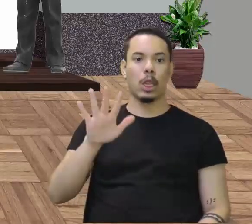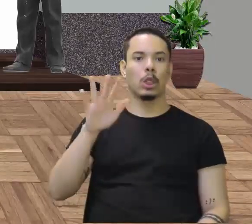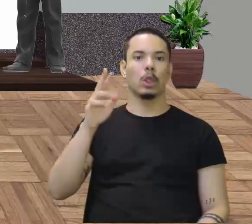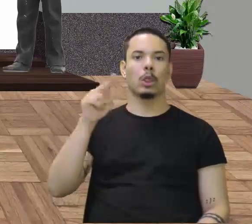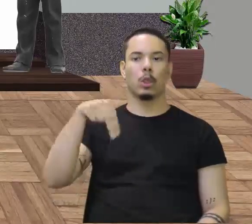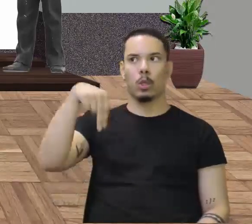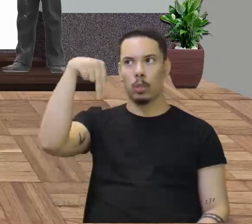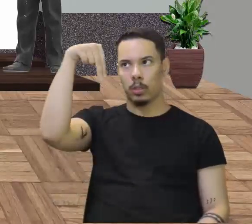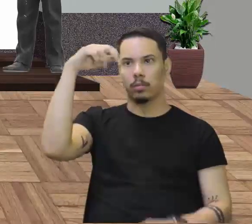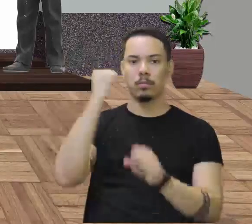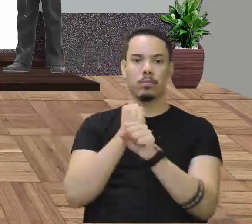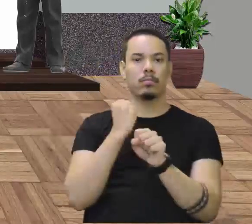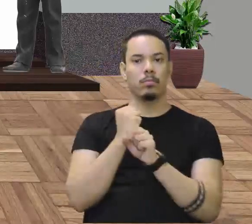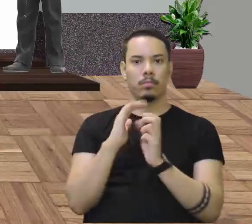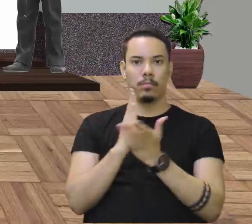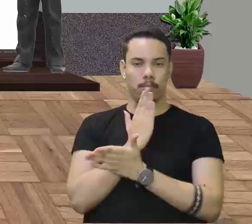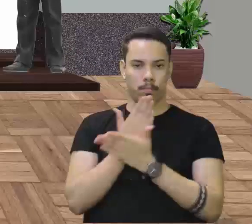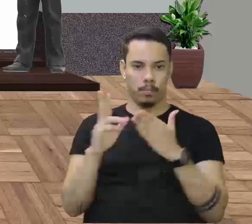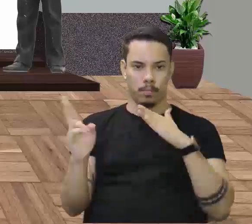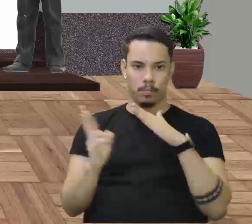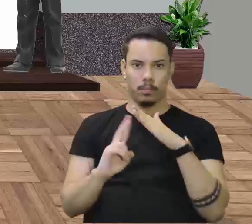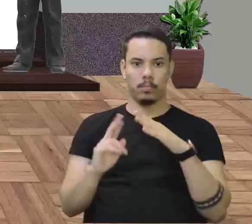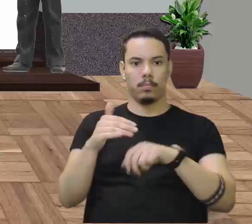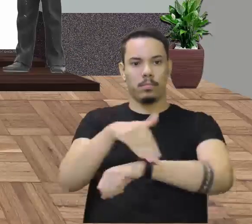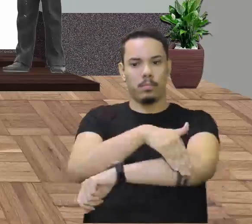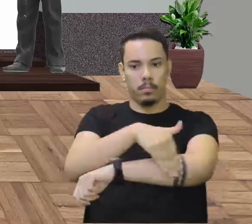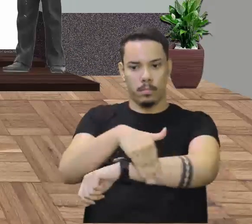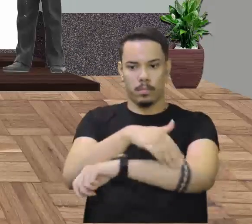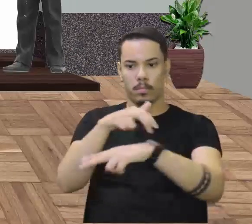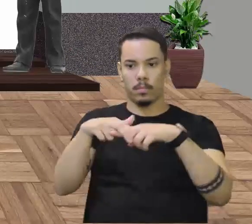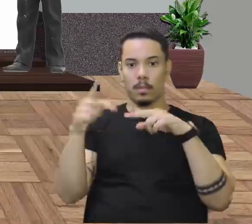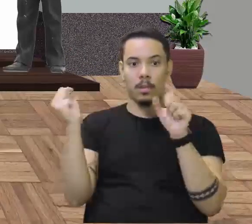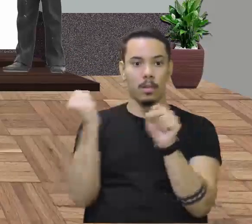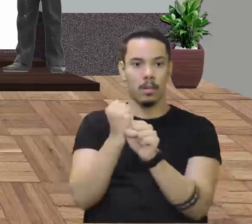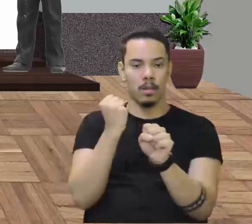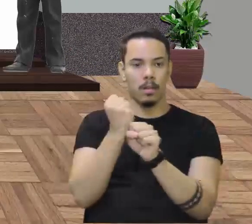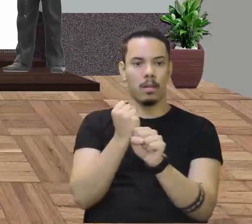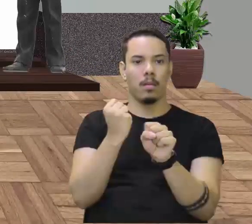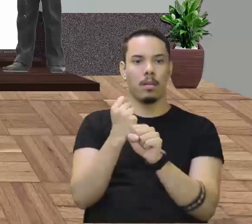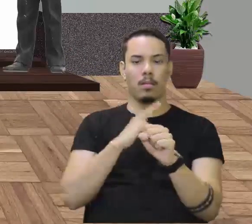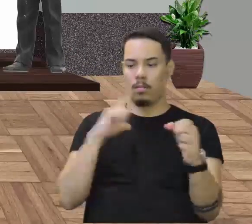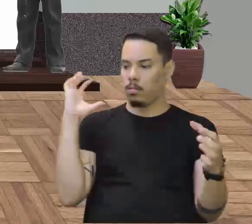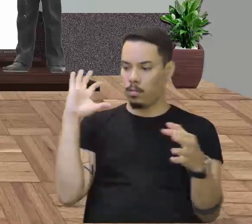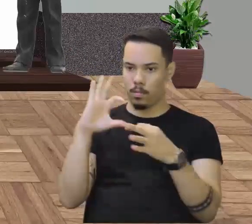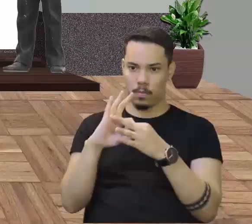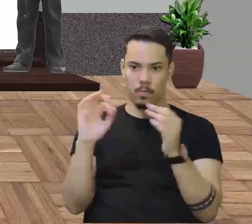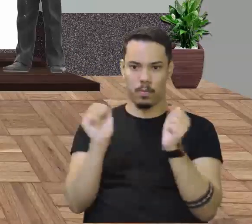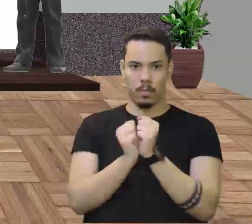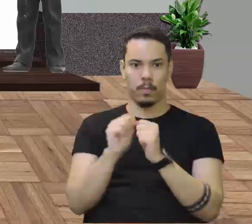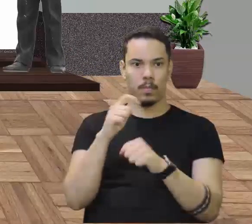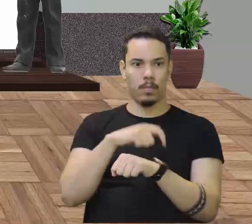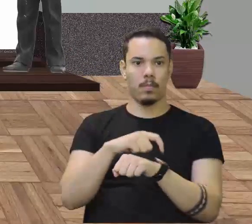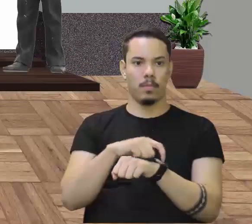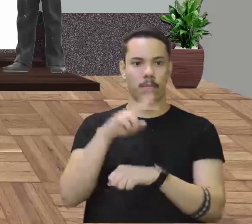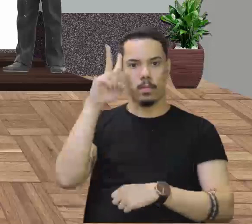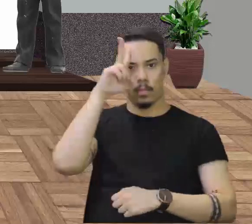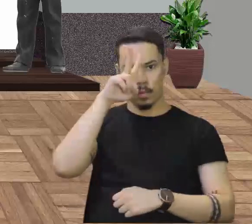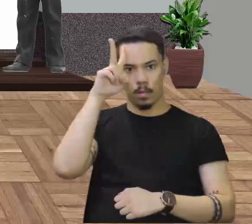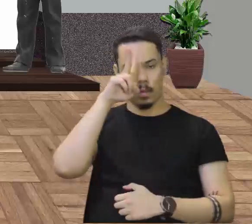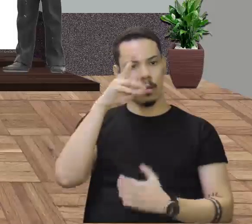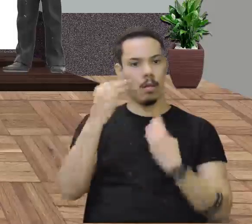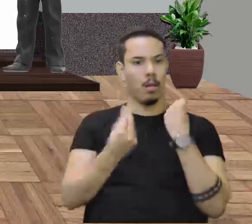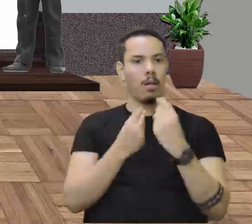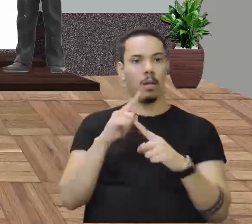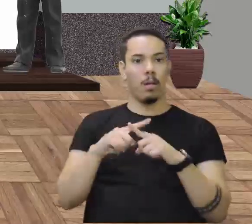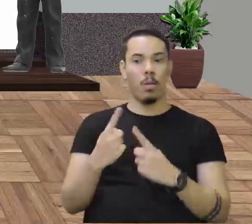construindo algumas rodovias aqui. E essas empreiteiras, elas estão ligadas neste momento histórico aqui,